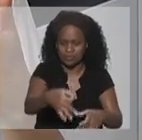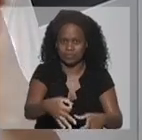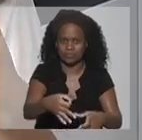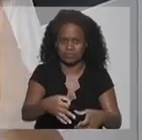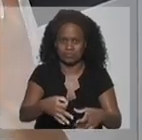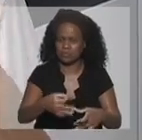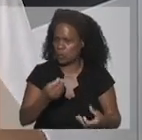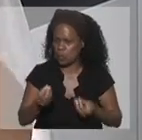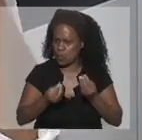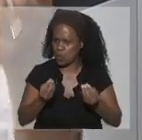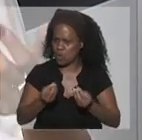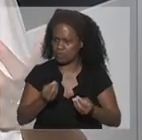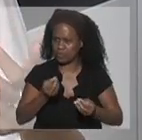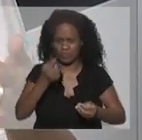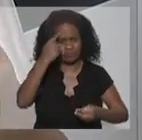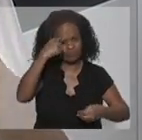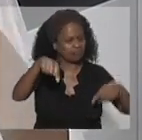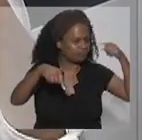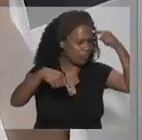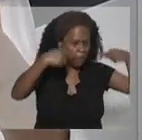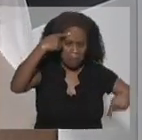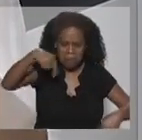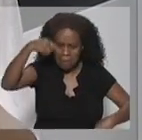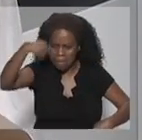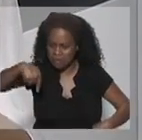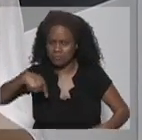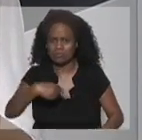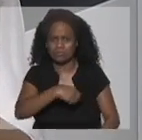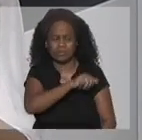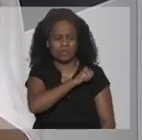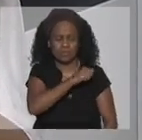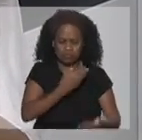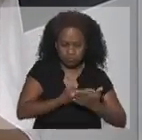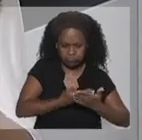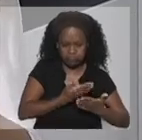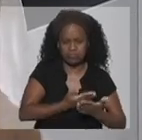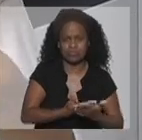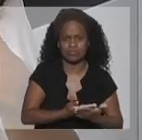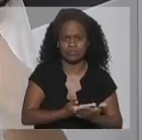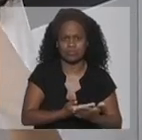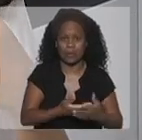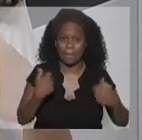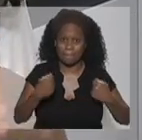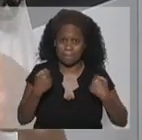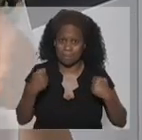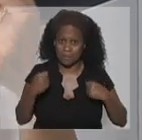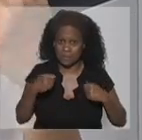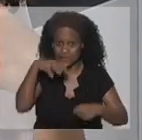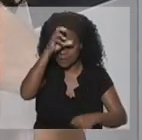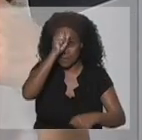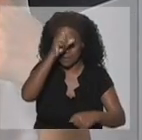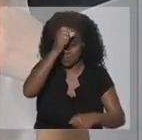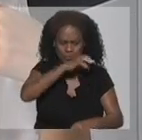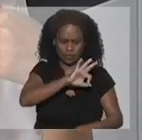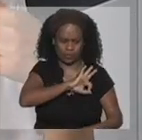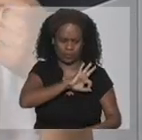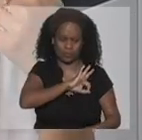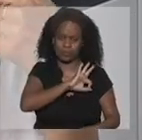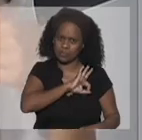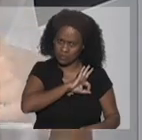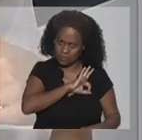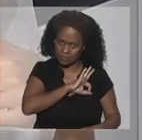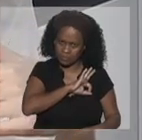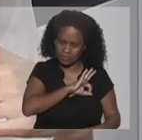universidade. Porque não dá para você delegar para as próprias estudantes, né? Assim, você precisa de um treinamento